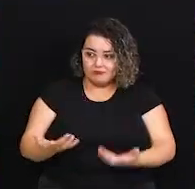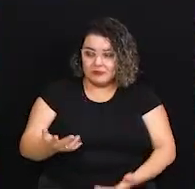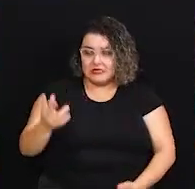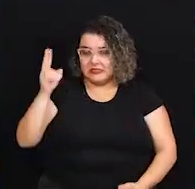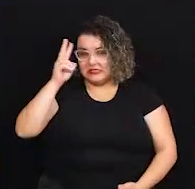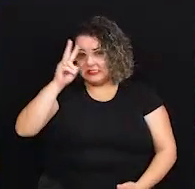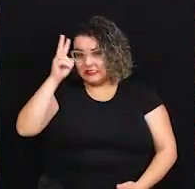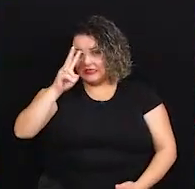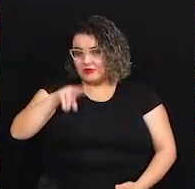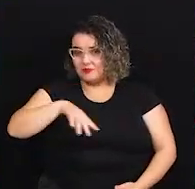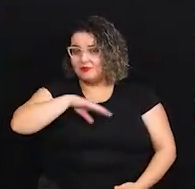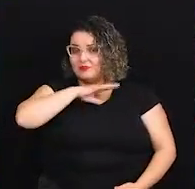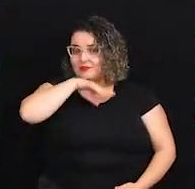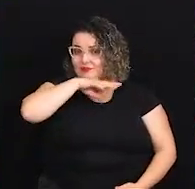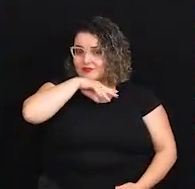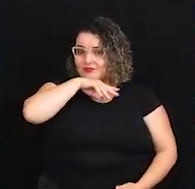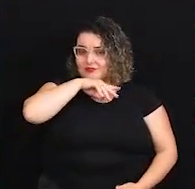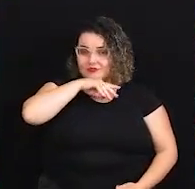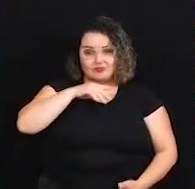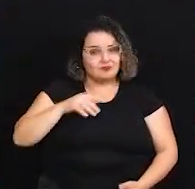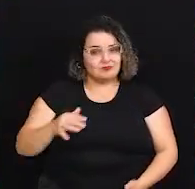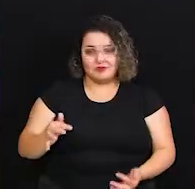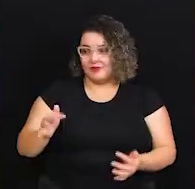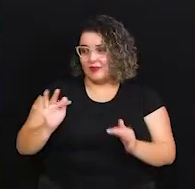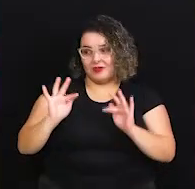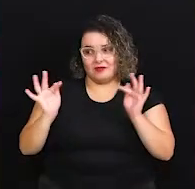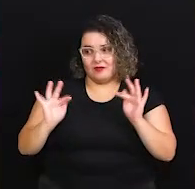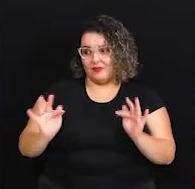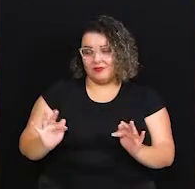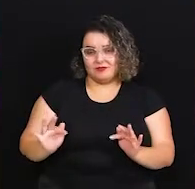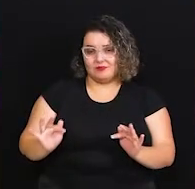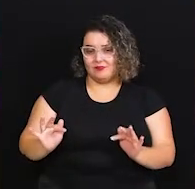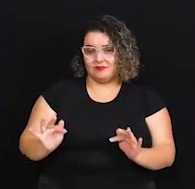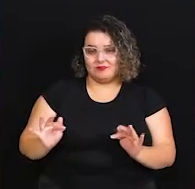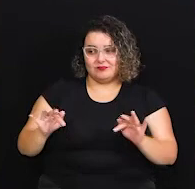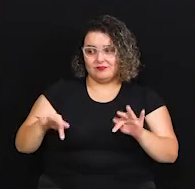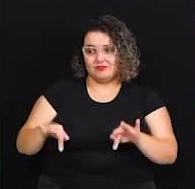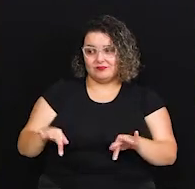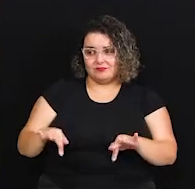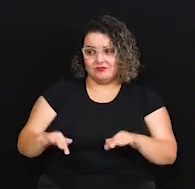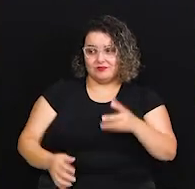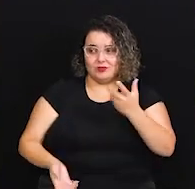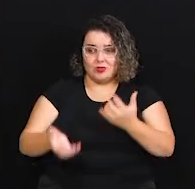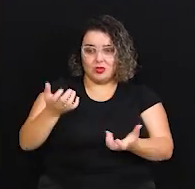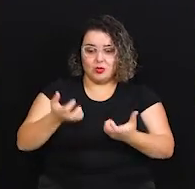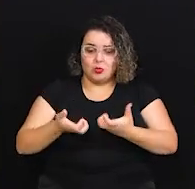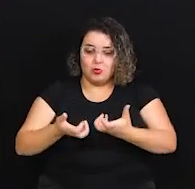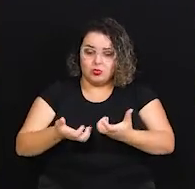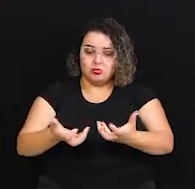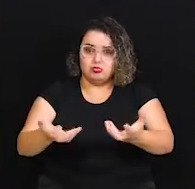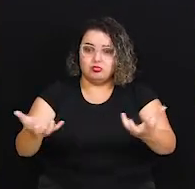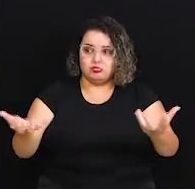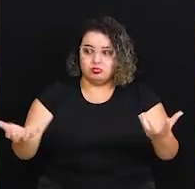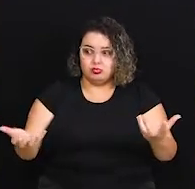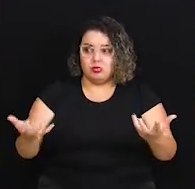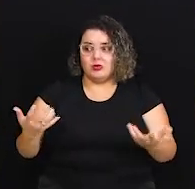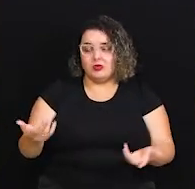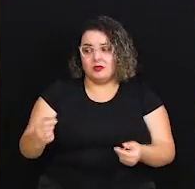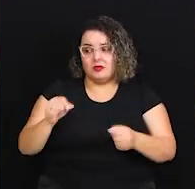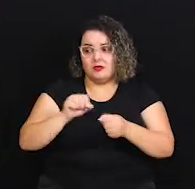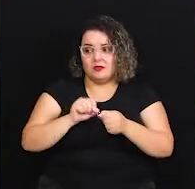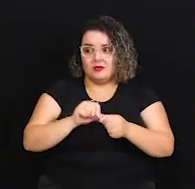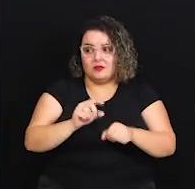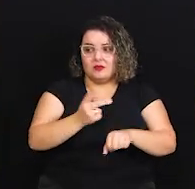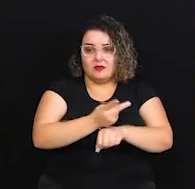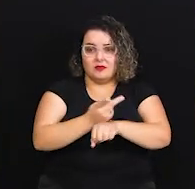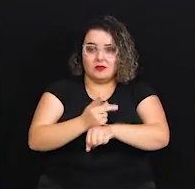histórias com esses animais não têm final feliz. No ano passado a gente teve um incêndio de grandes proporções e a gente veio fazer a